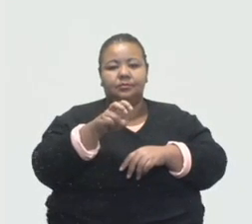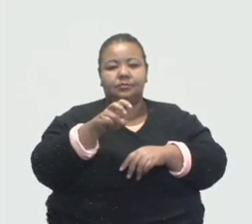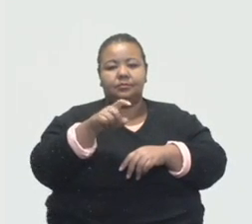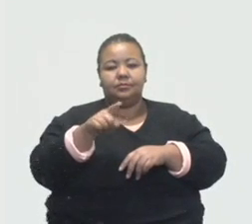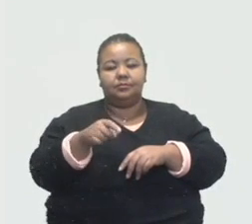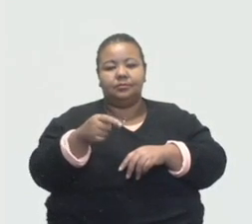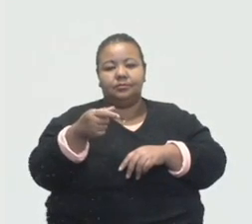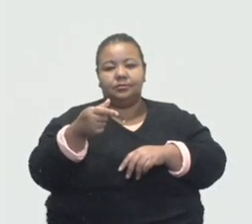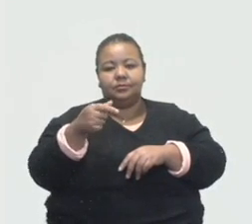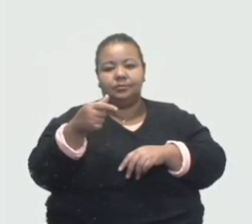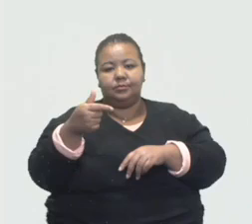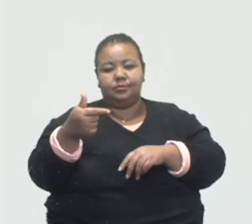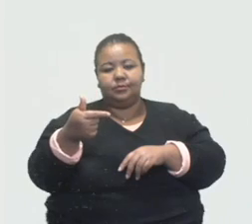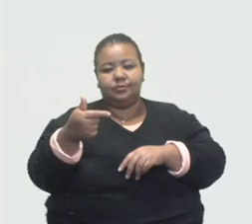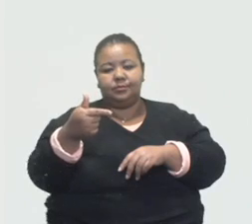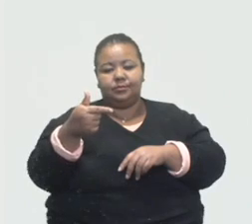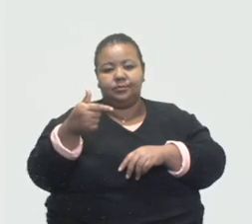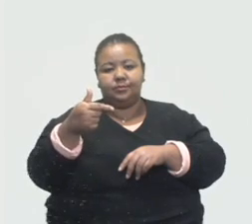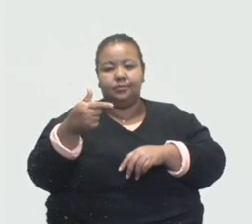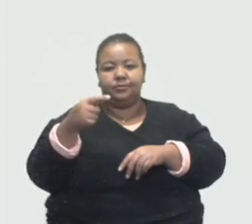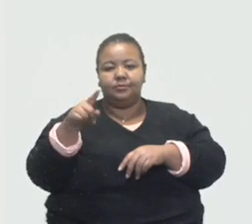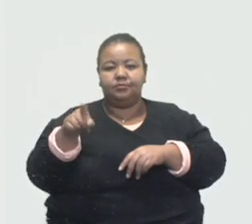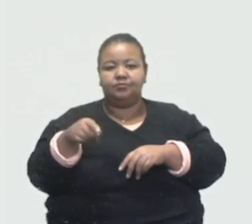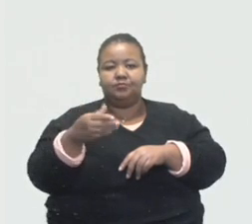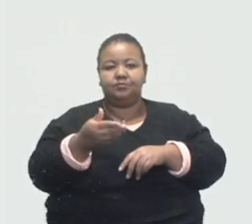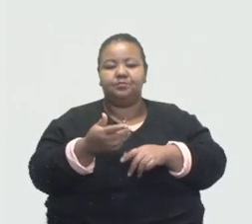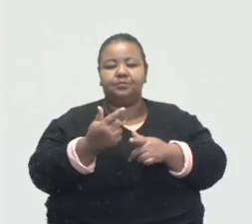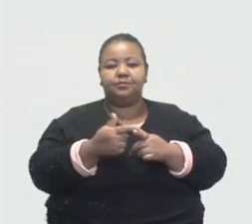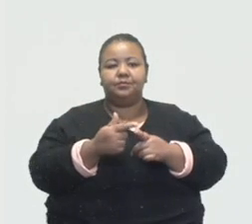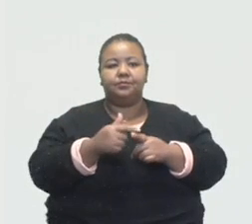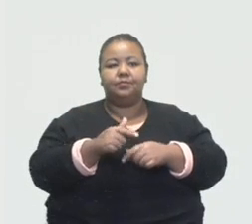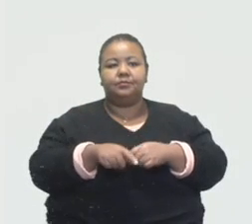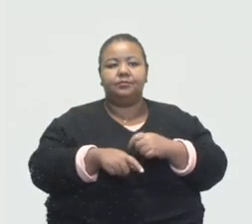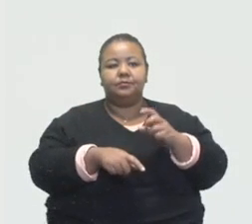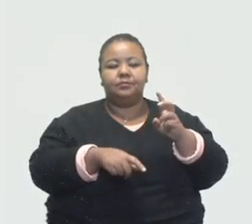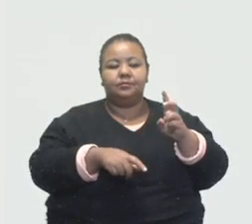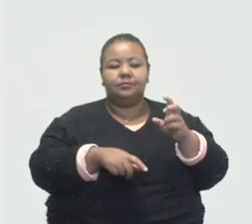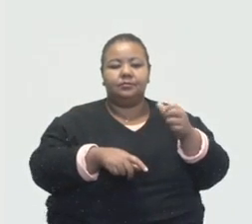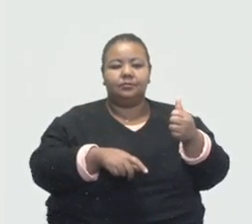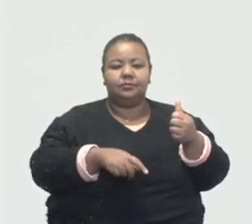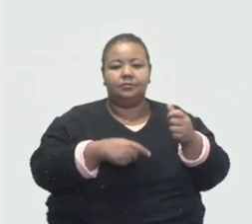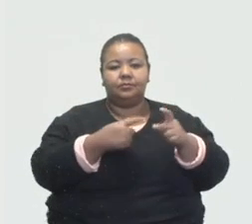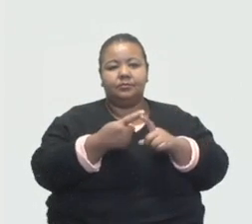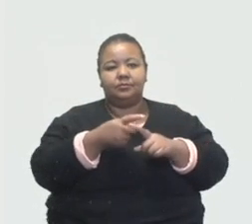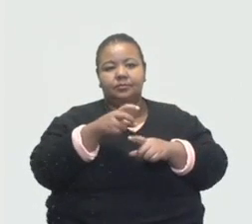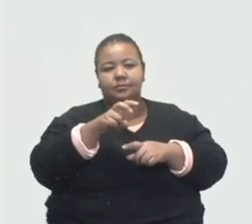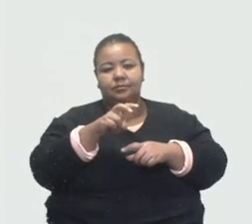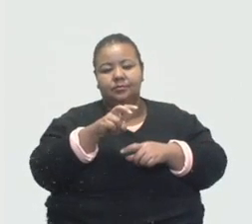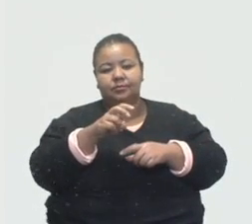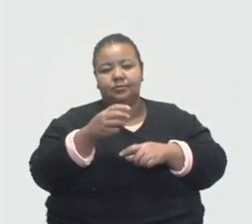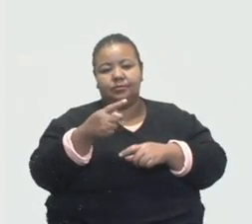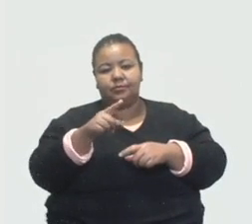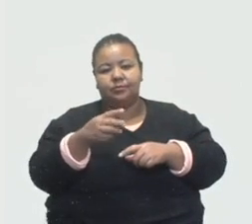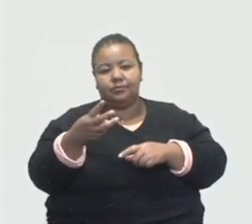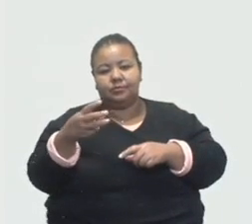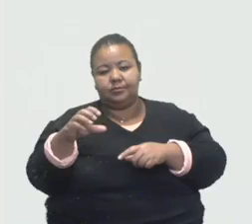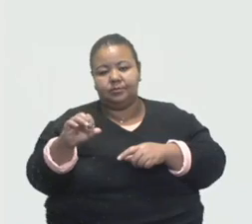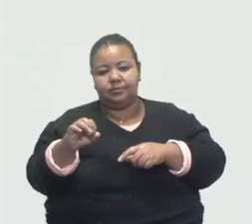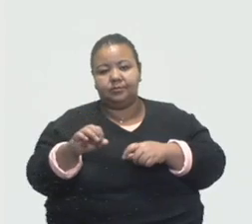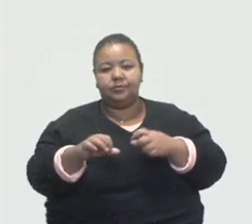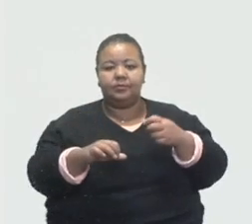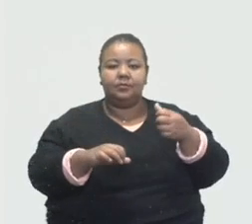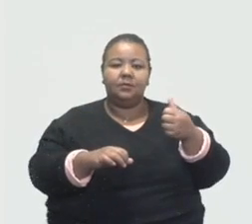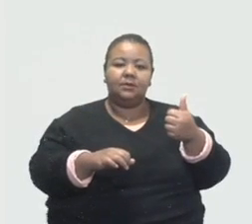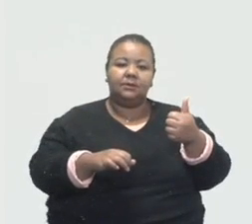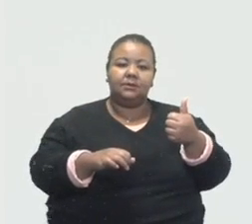vezes 5 e 2. Porque aqui, ó, 6 vezes 5, 30. 6 vezes